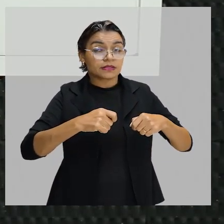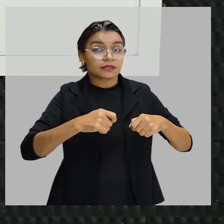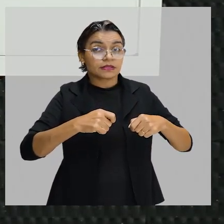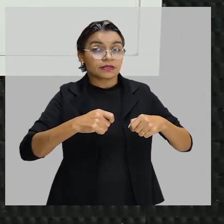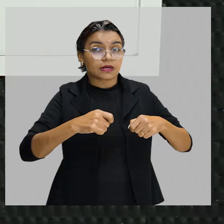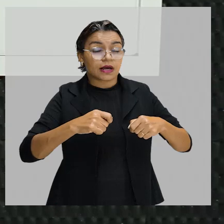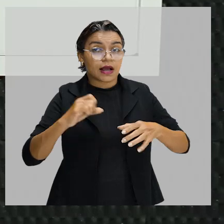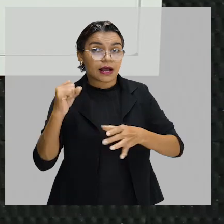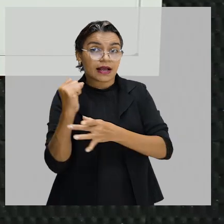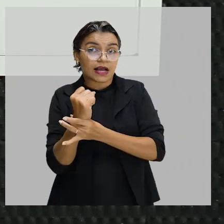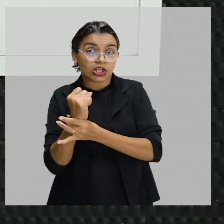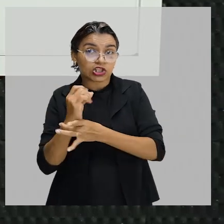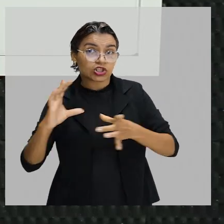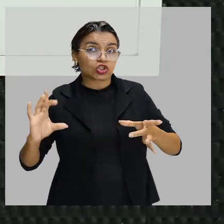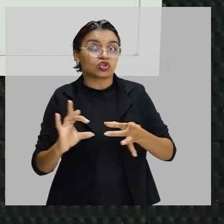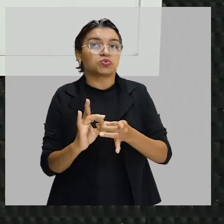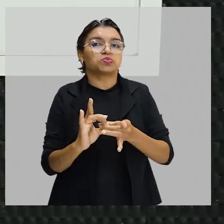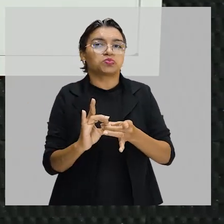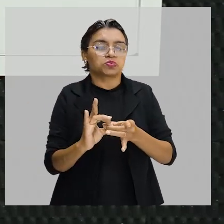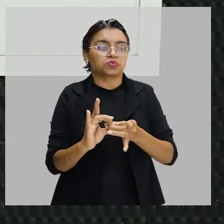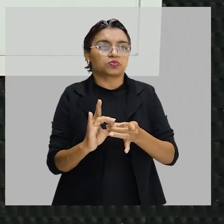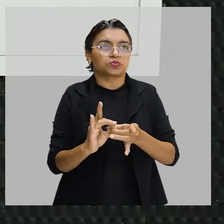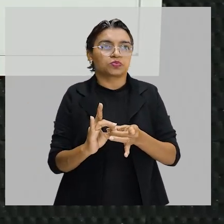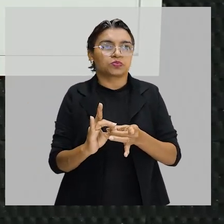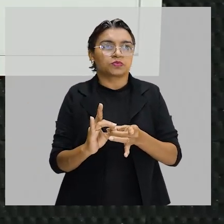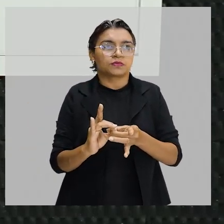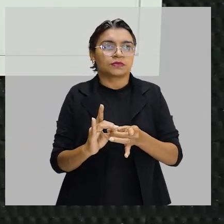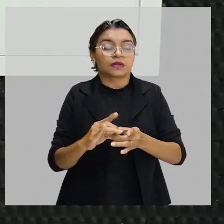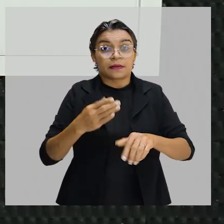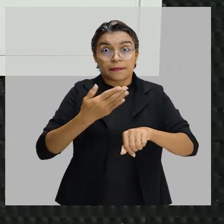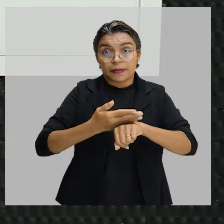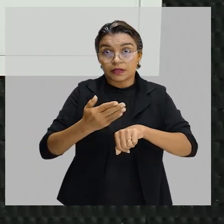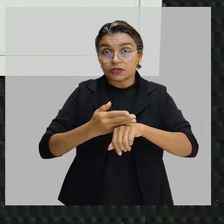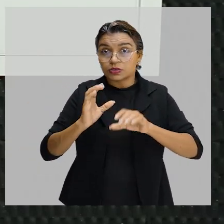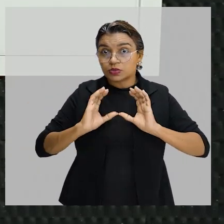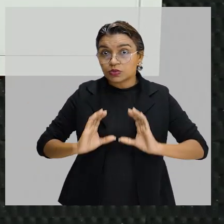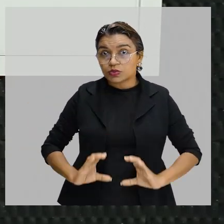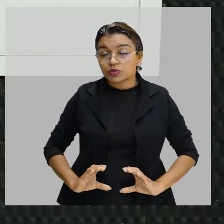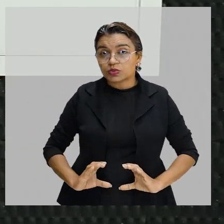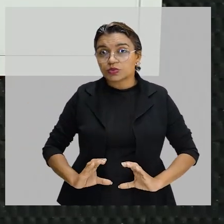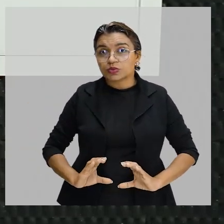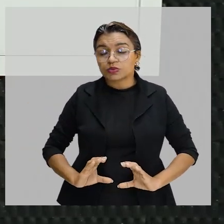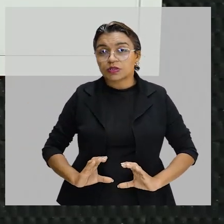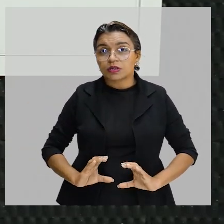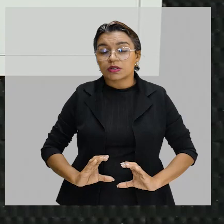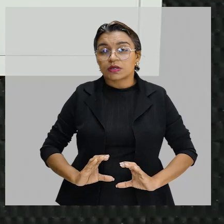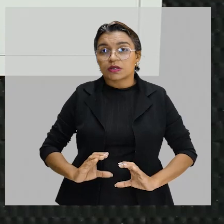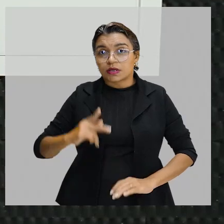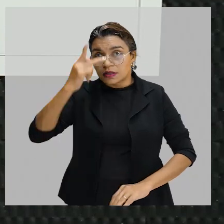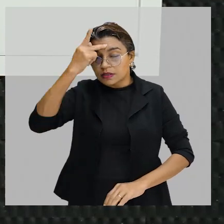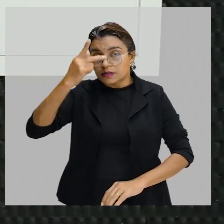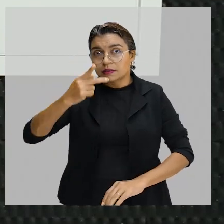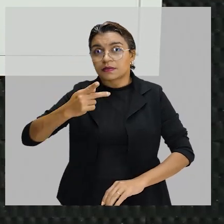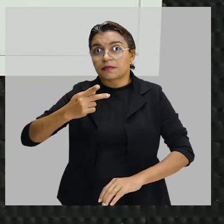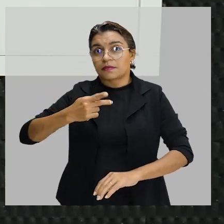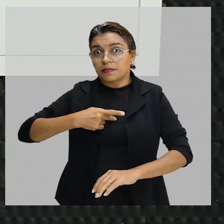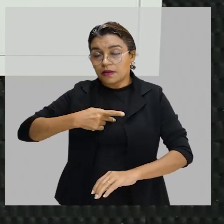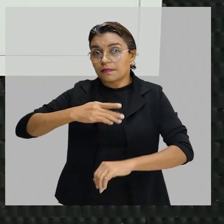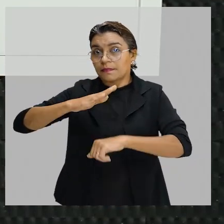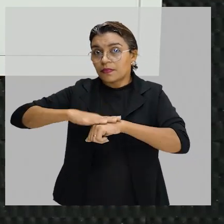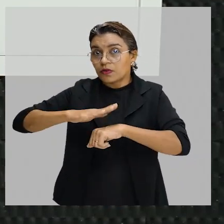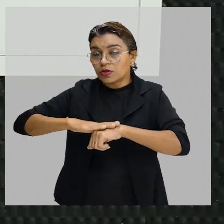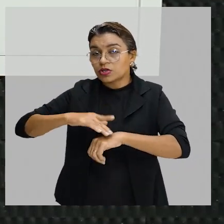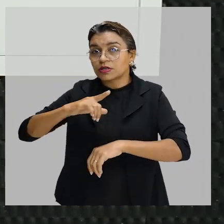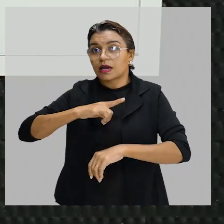precisa dessas garantias, para o exercício da cidadania e o alcance da autonomia política, eu